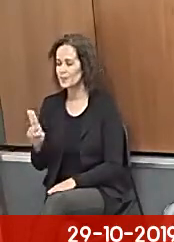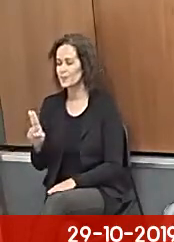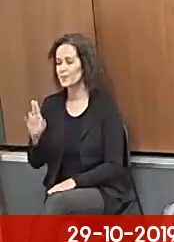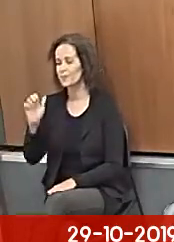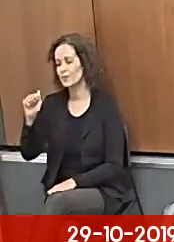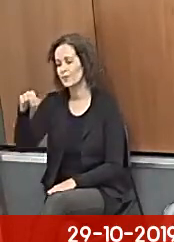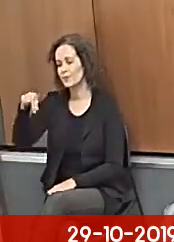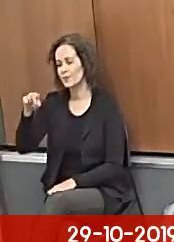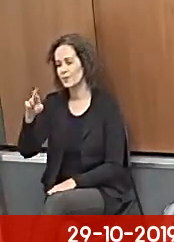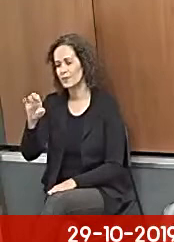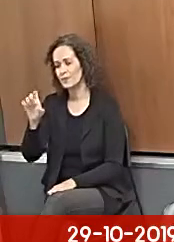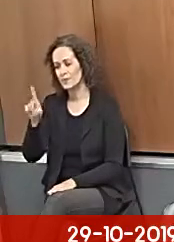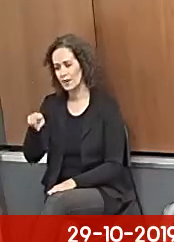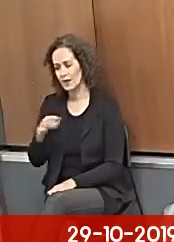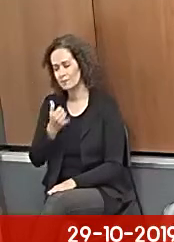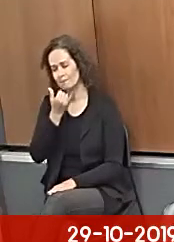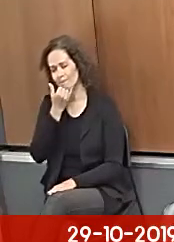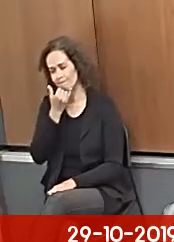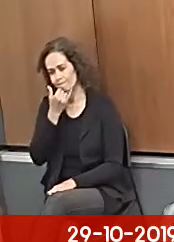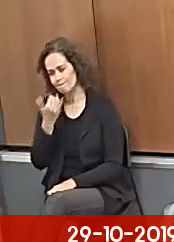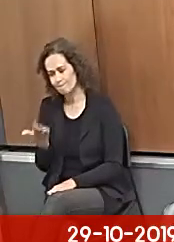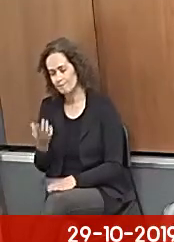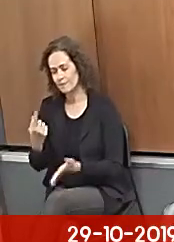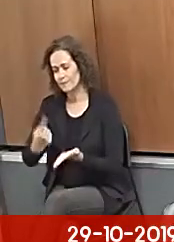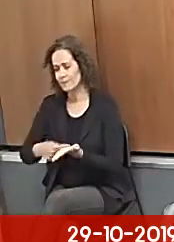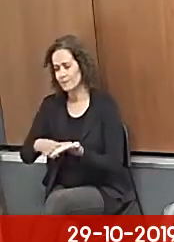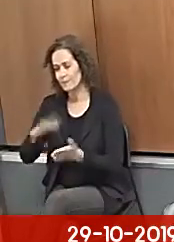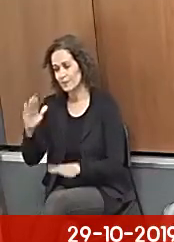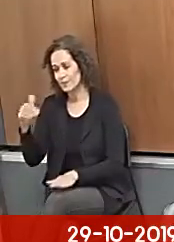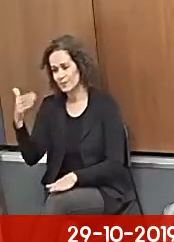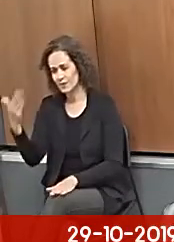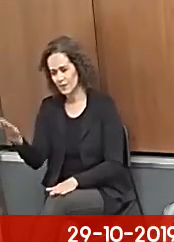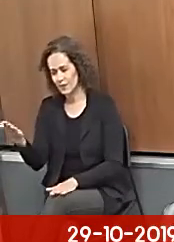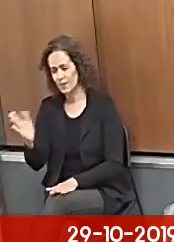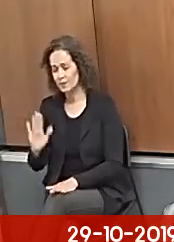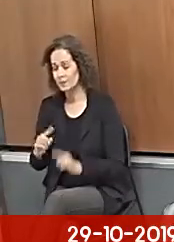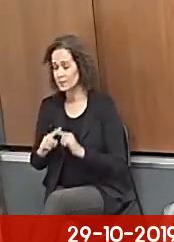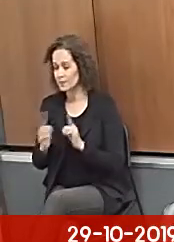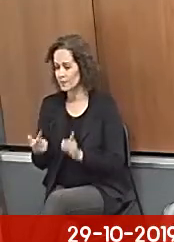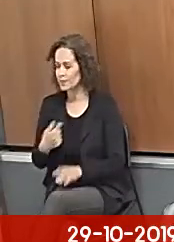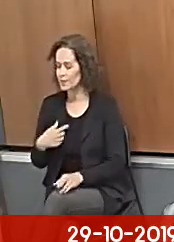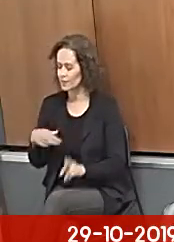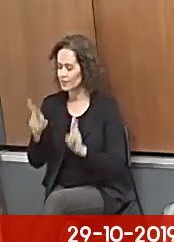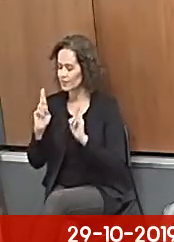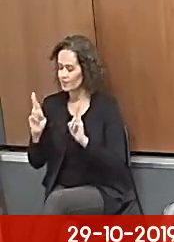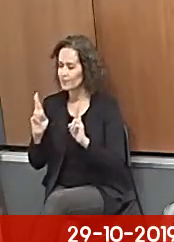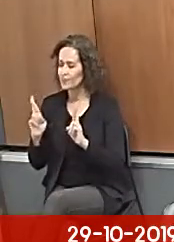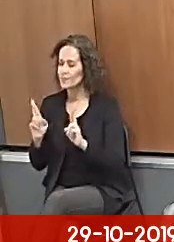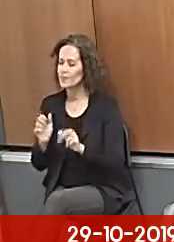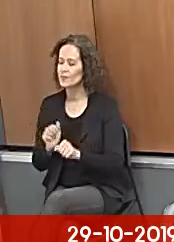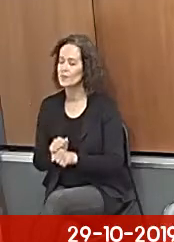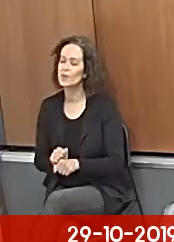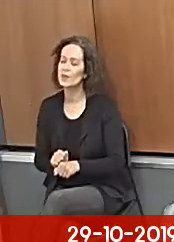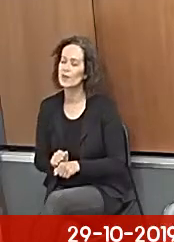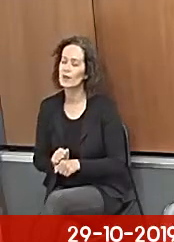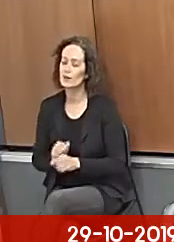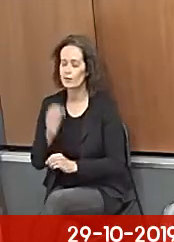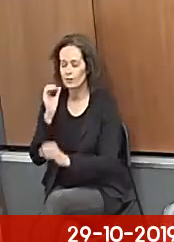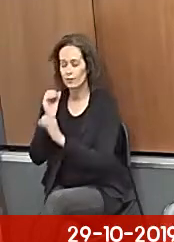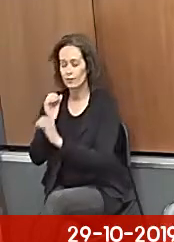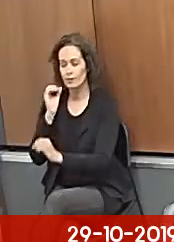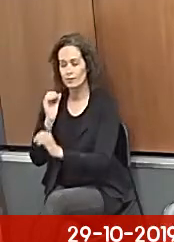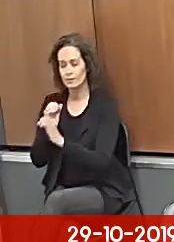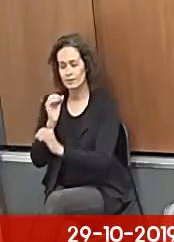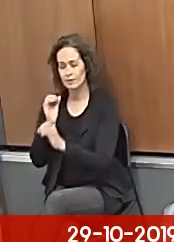peço desculpas, ele já tinha compromisso externo e não pôde comparecer. Mas eu sou responsável pela engenharia do Mineirão, estou lá desde a reforma e